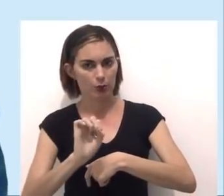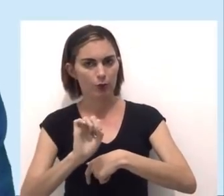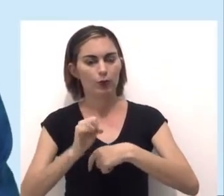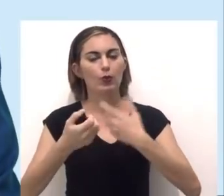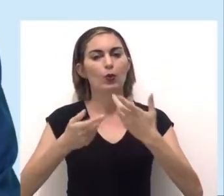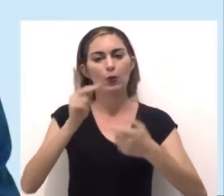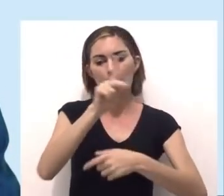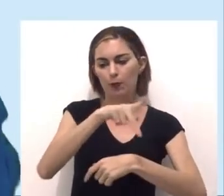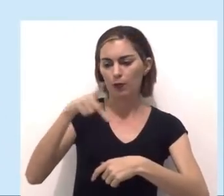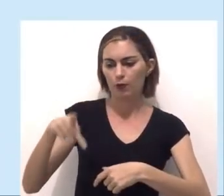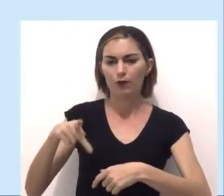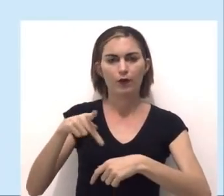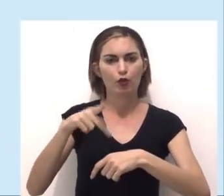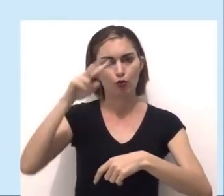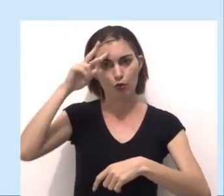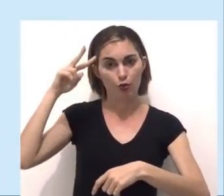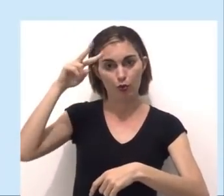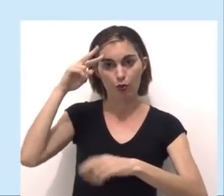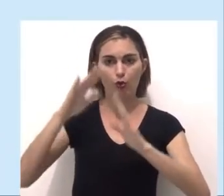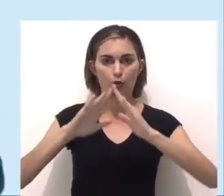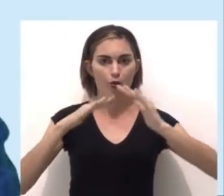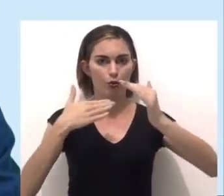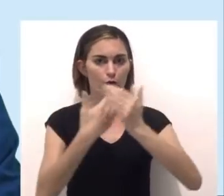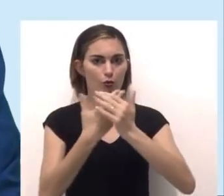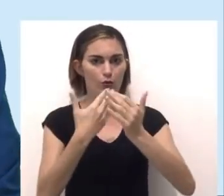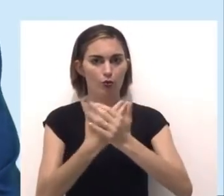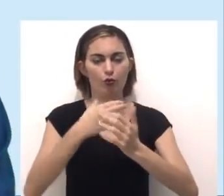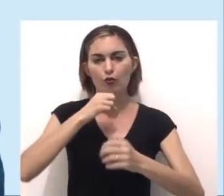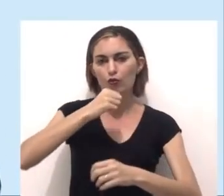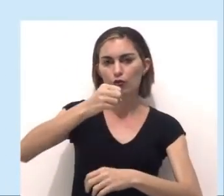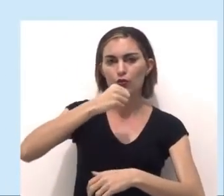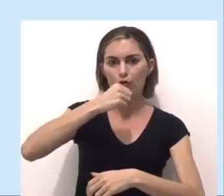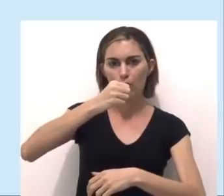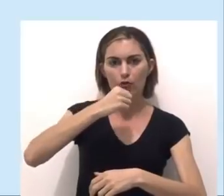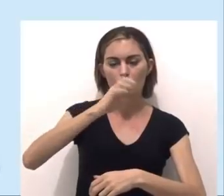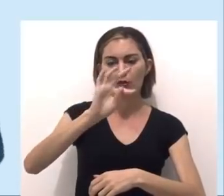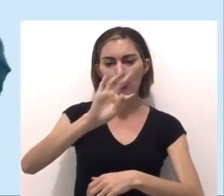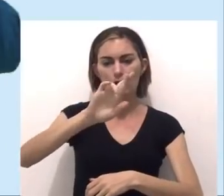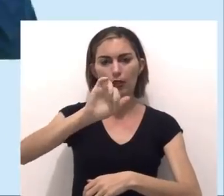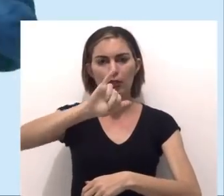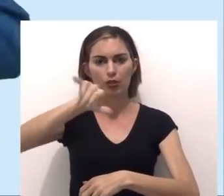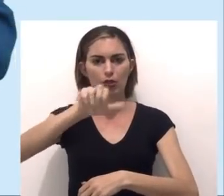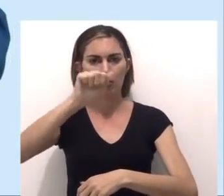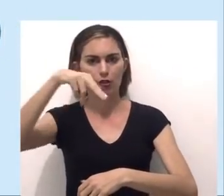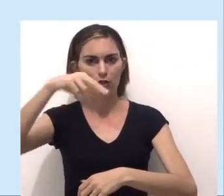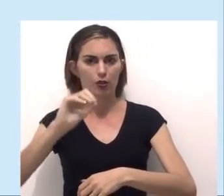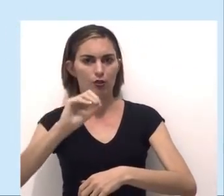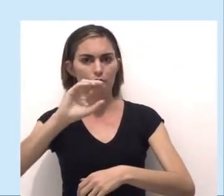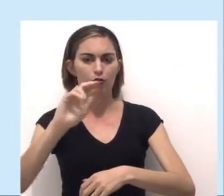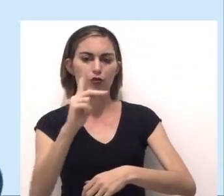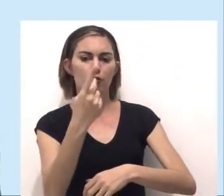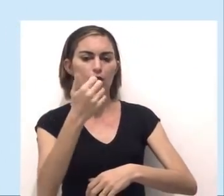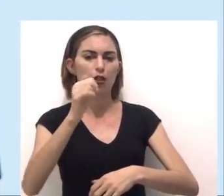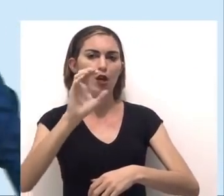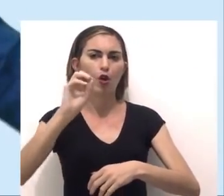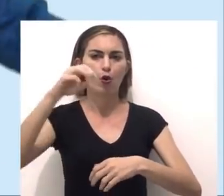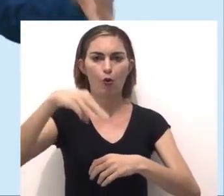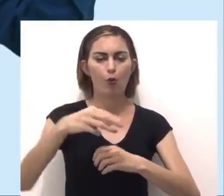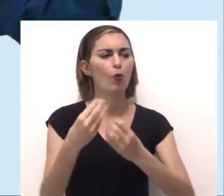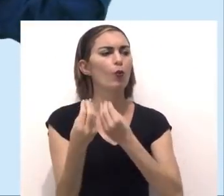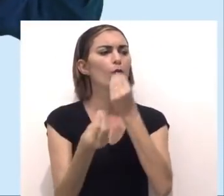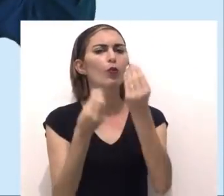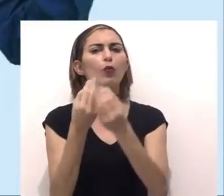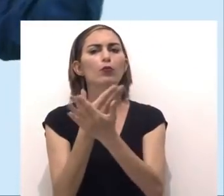Nascimento, professor de História da Escola Jornalista Trajano Chacon.